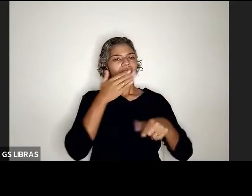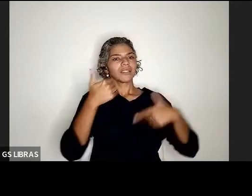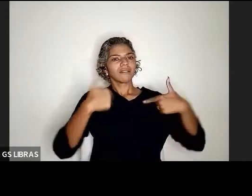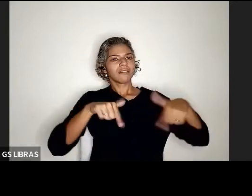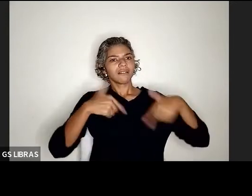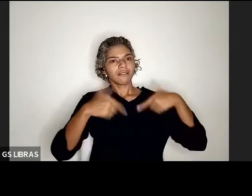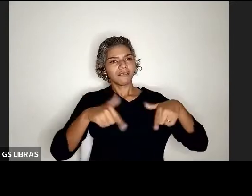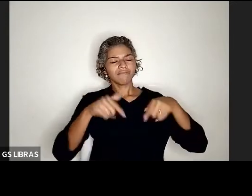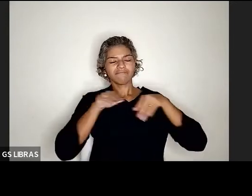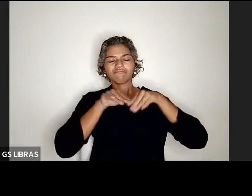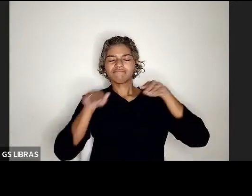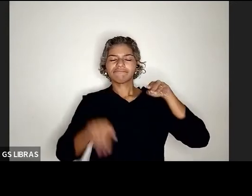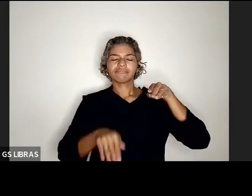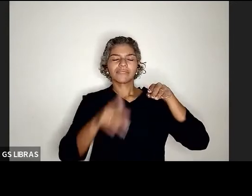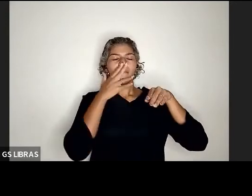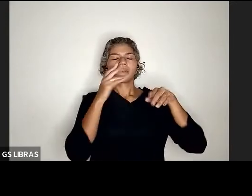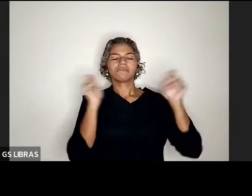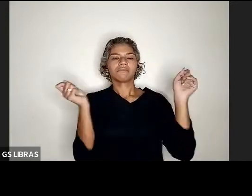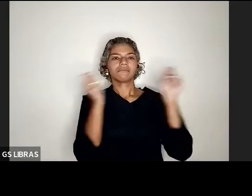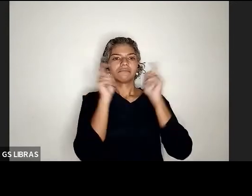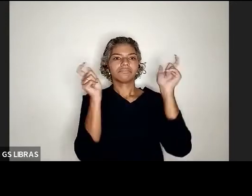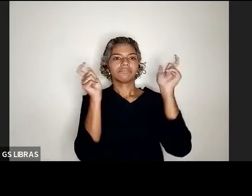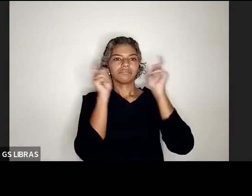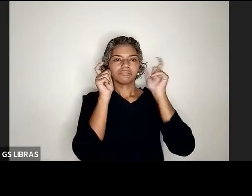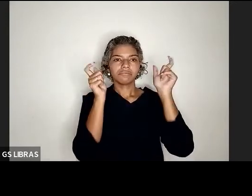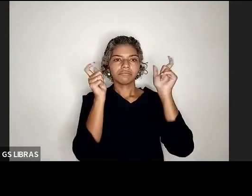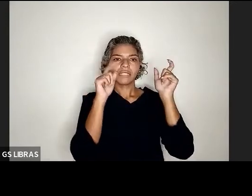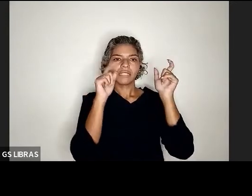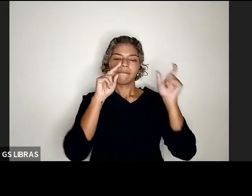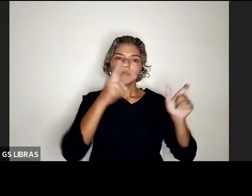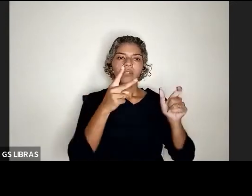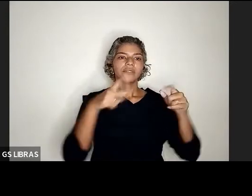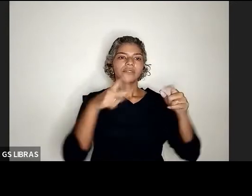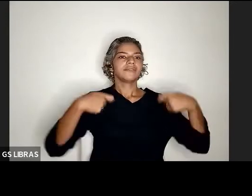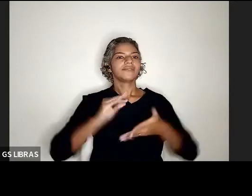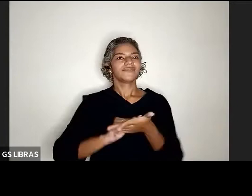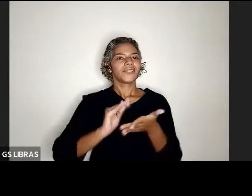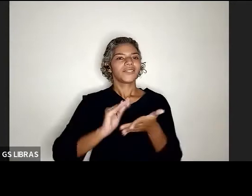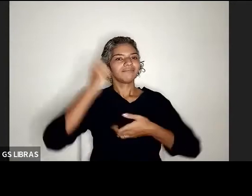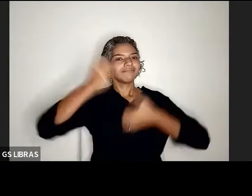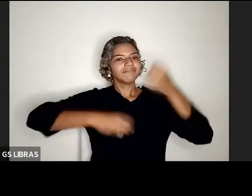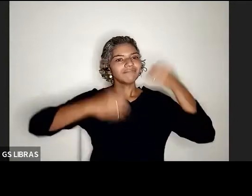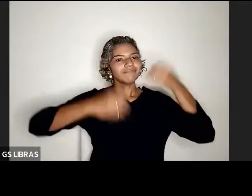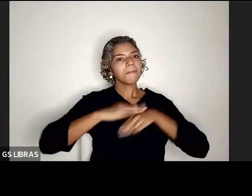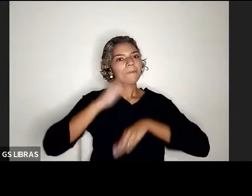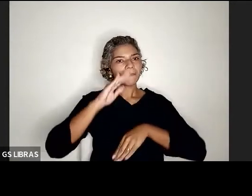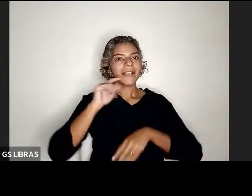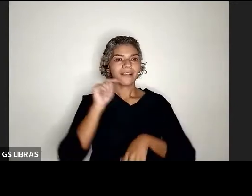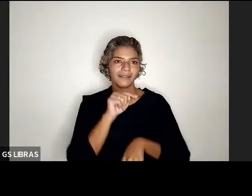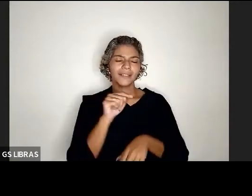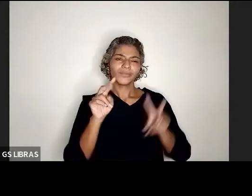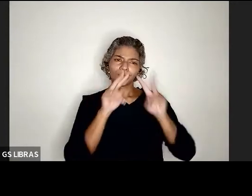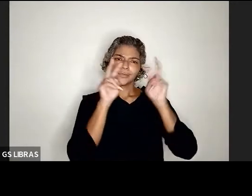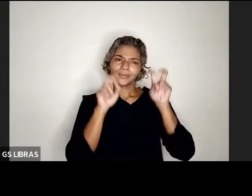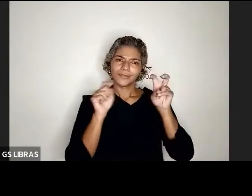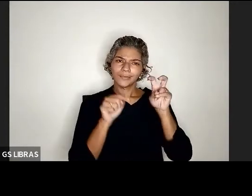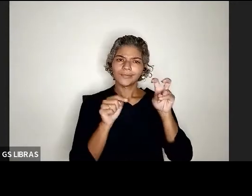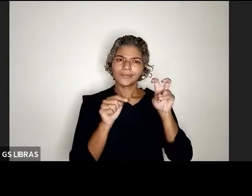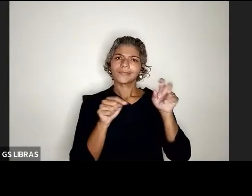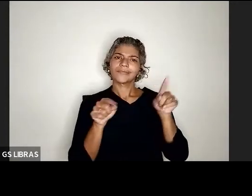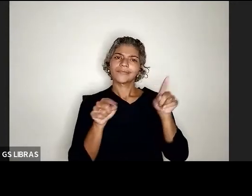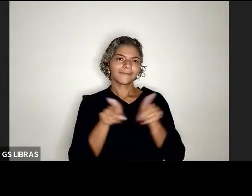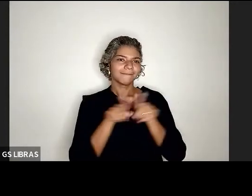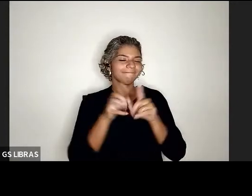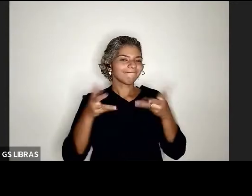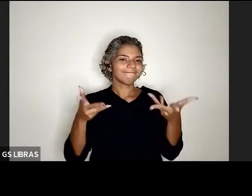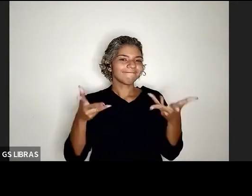fica mais gritante a necessidade de que se fale mais disso, né, como já pontuar inicialmente, brilhantemente, a Luciana e